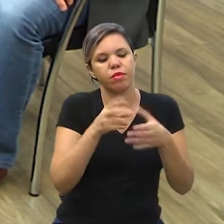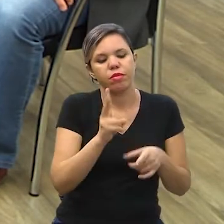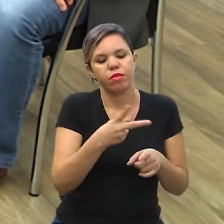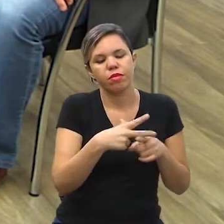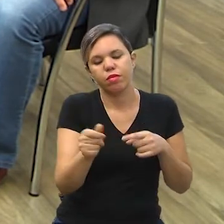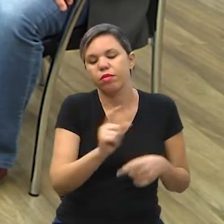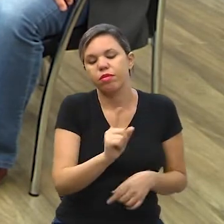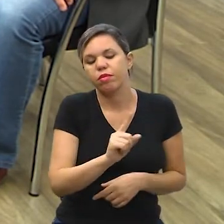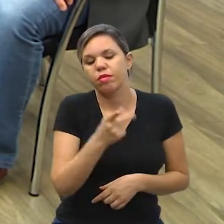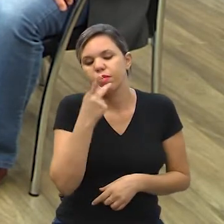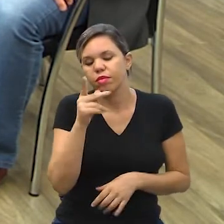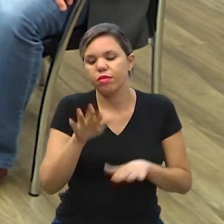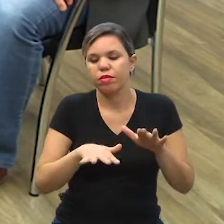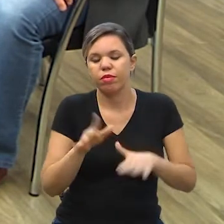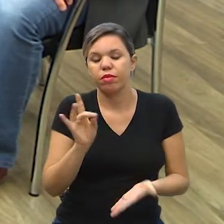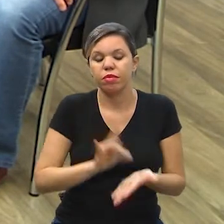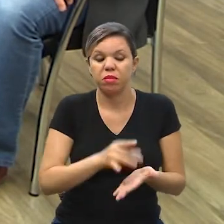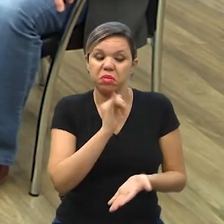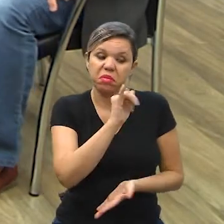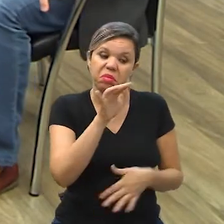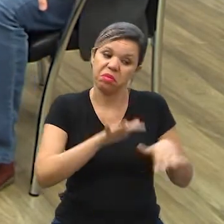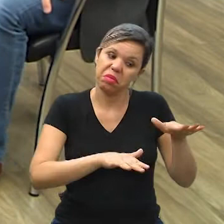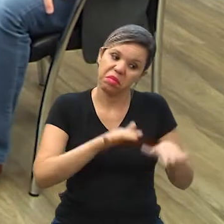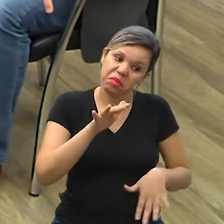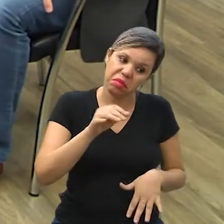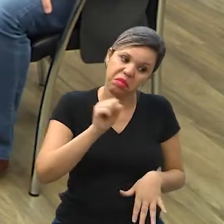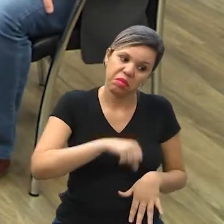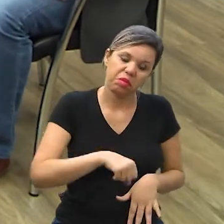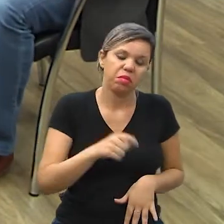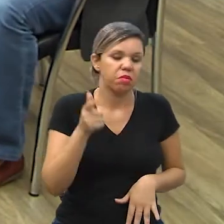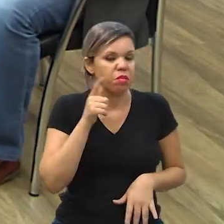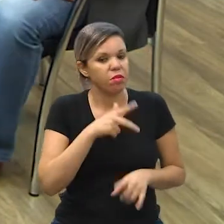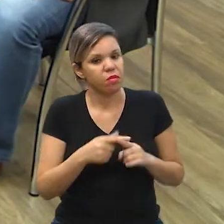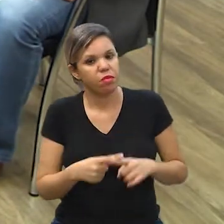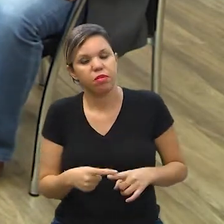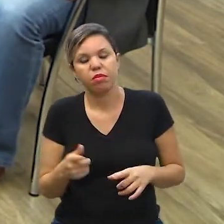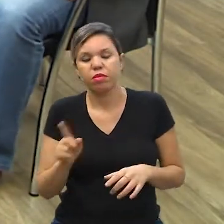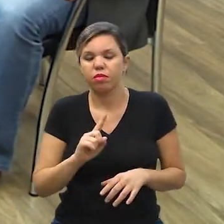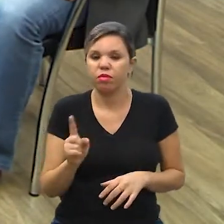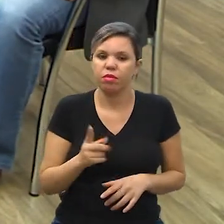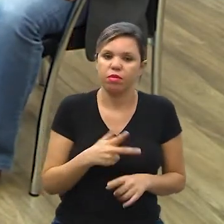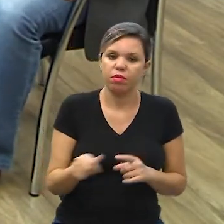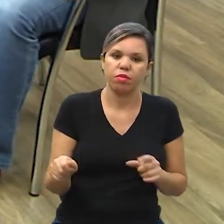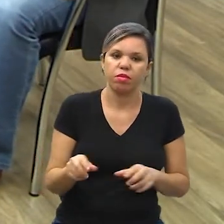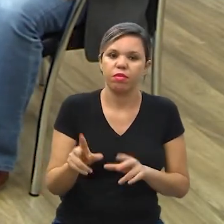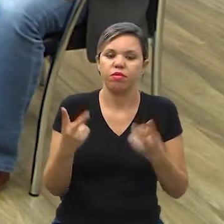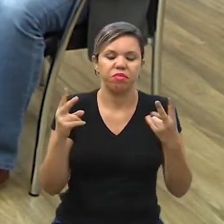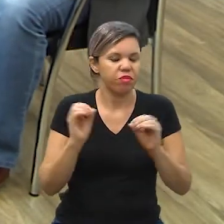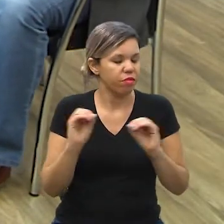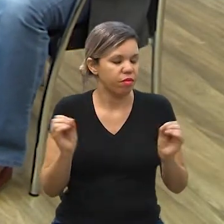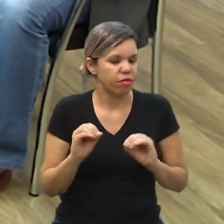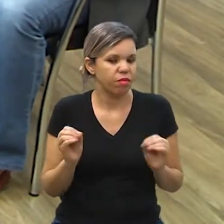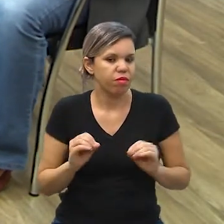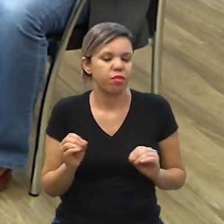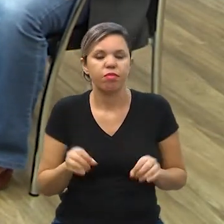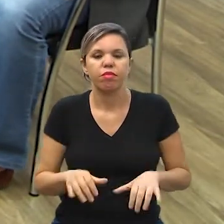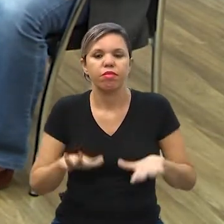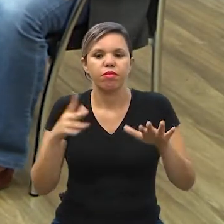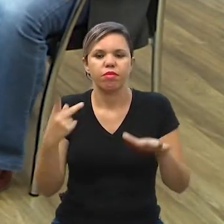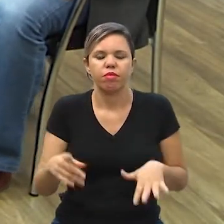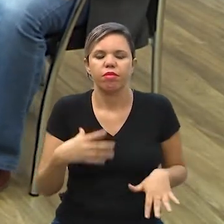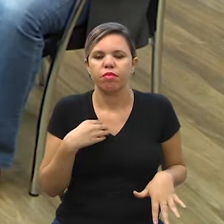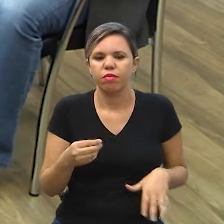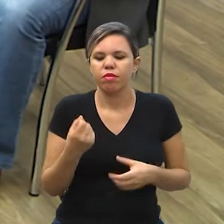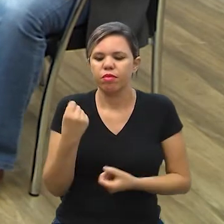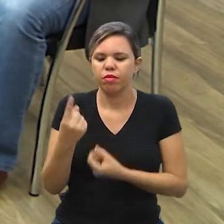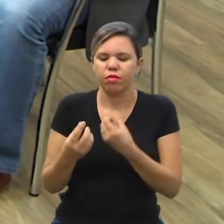o melhor time sempre vence você já dava aquele choque de realidade ó aqui talvez uma conquistar título talvez não vai ter muitas vitórias como é que